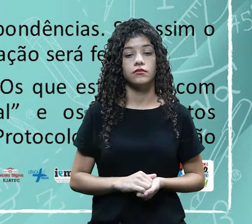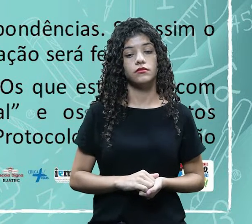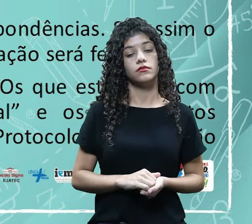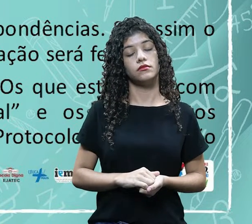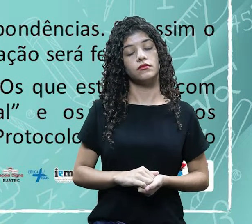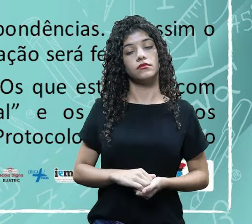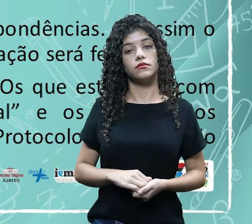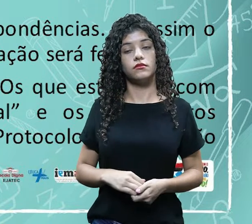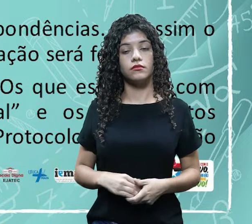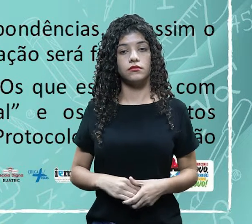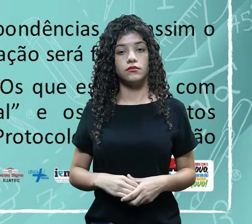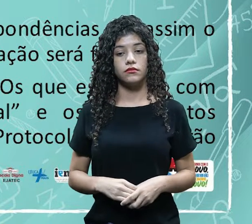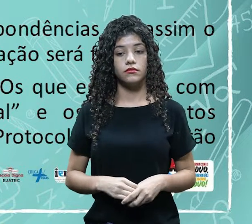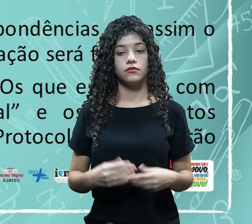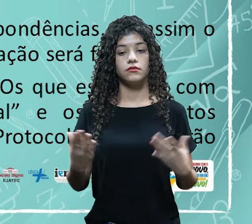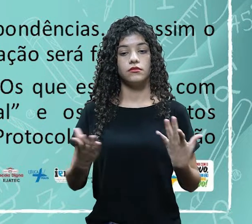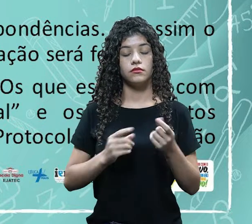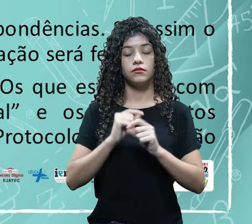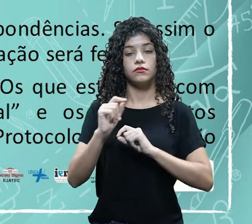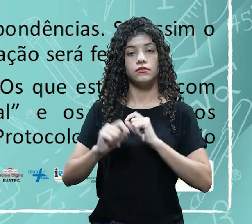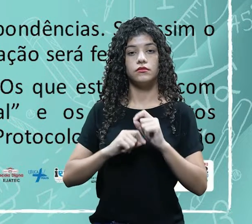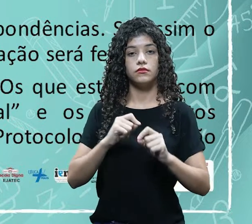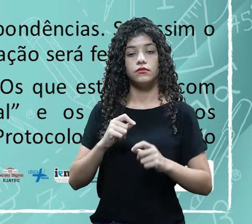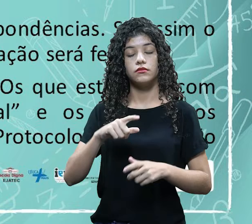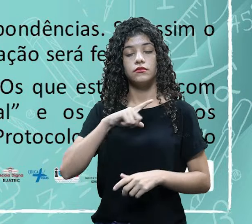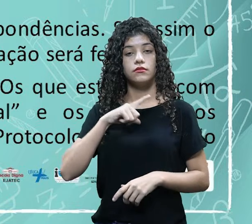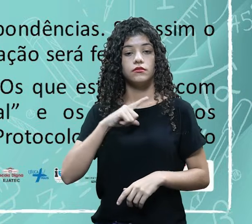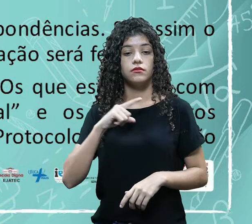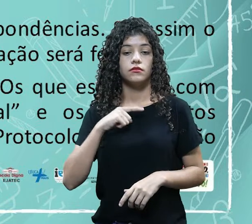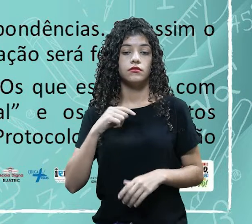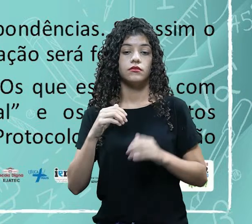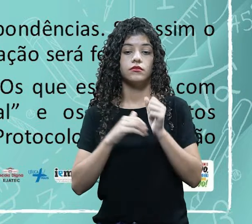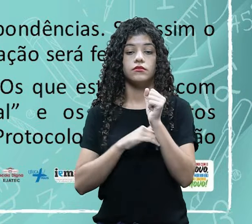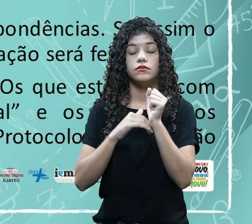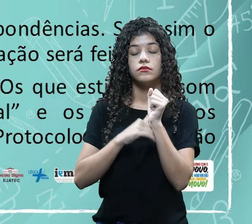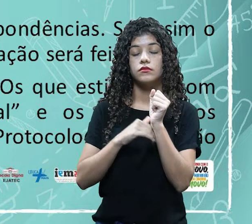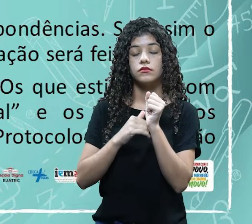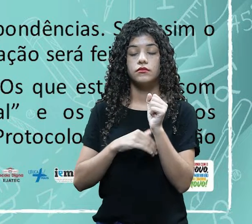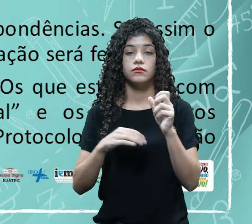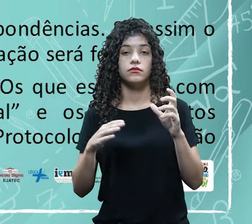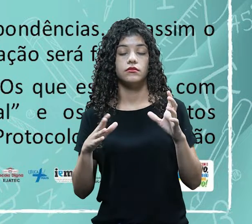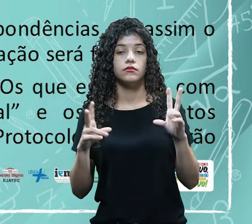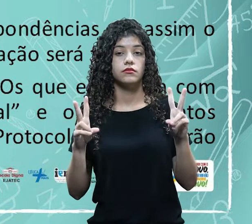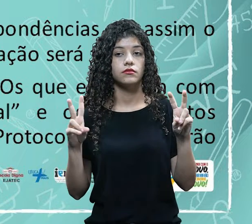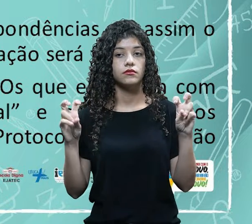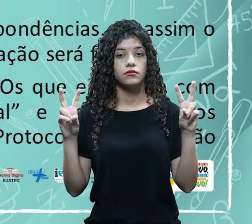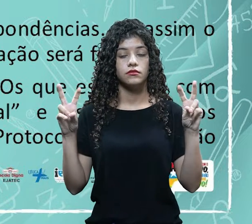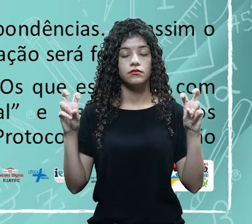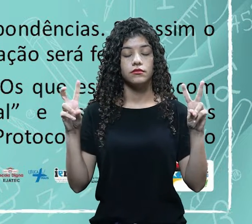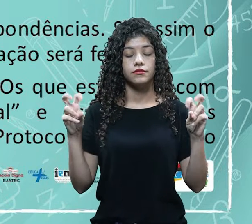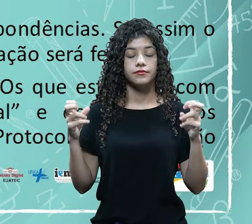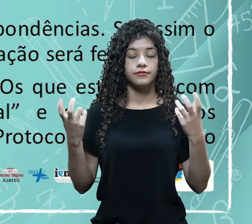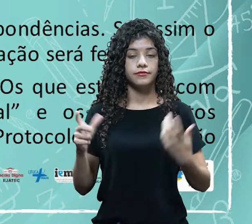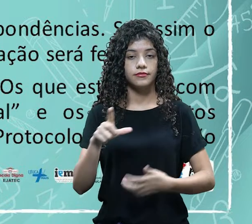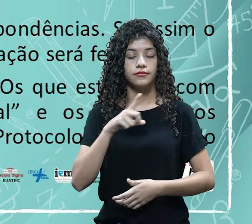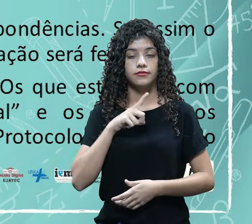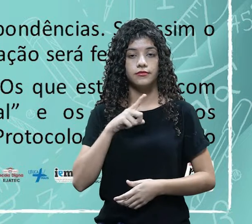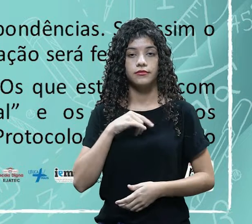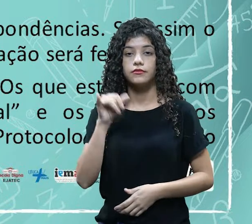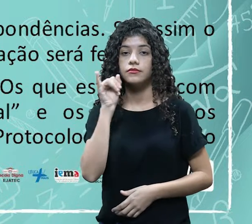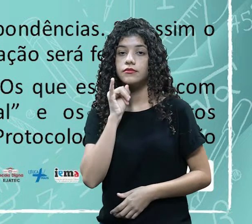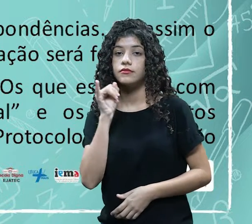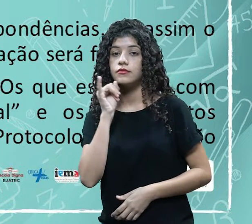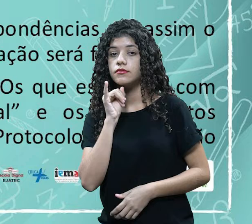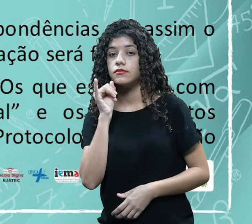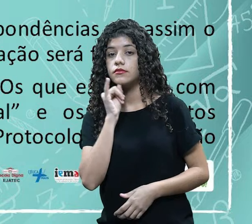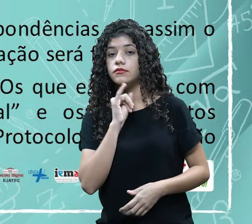de acordo com o nosso material, classificar é colocar um código no documento, de acordo com o assunto que ele faz referência na instituição. Por